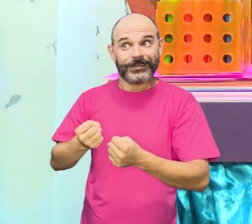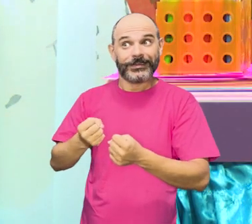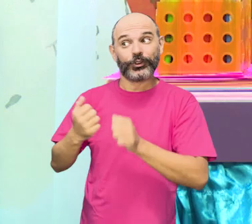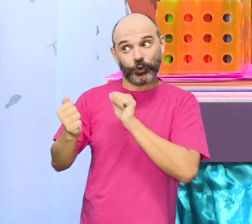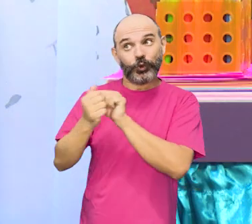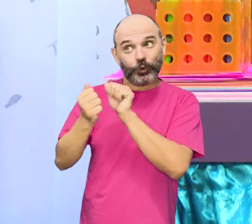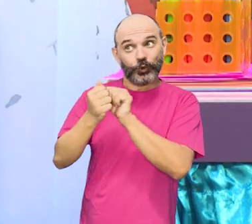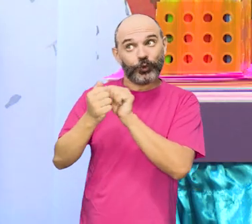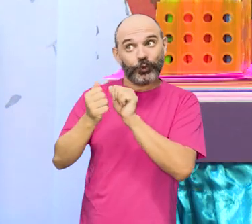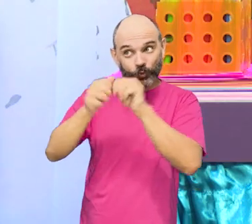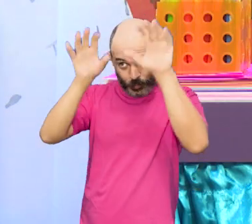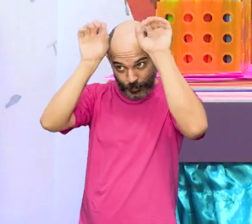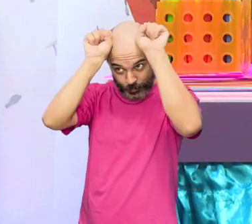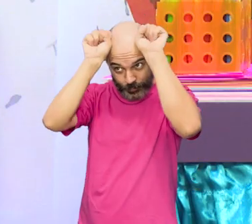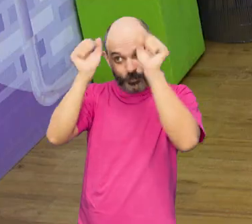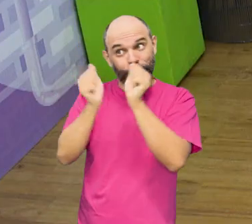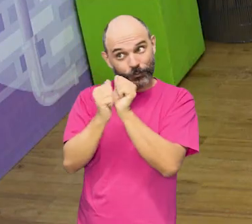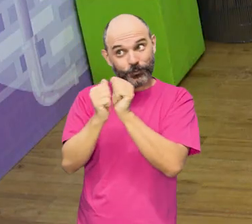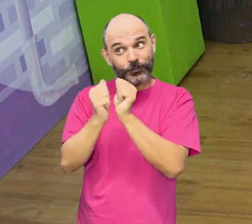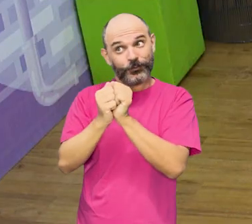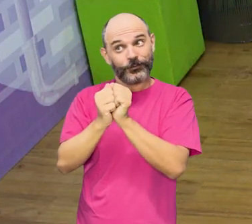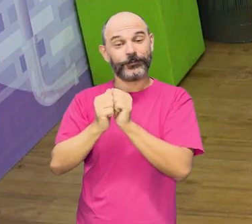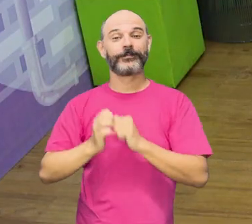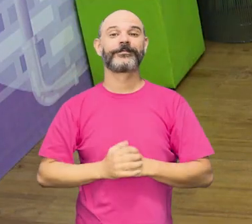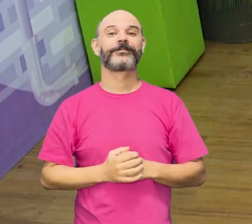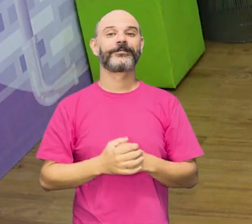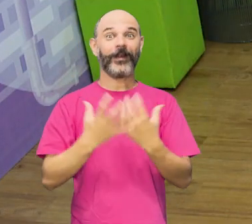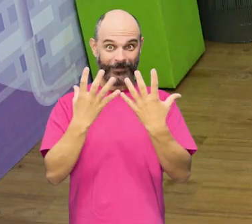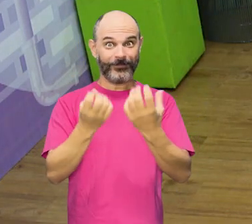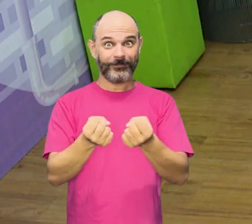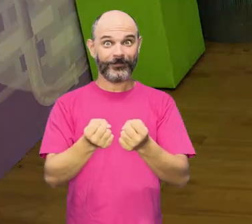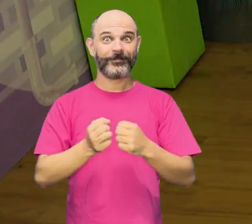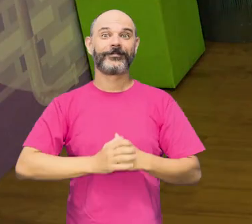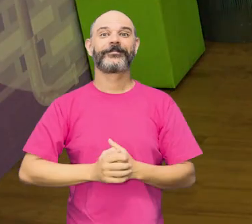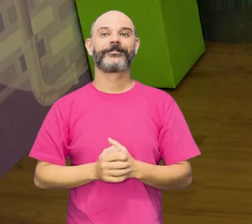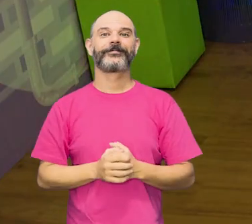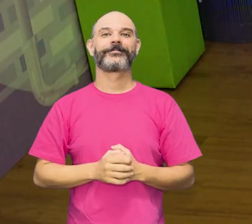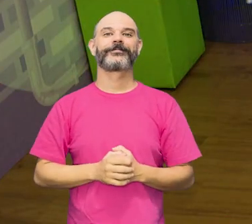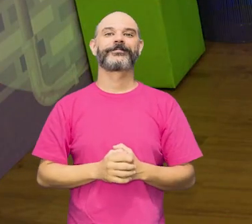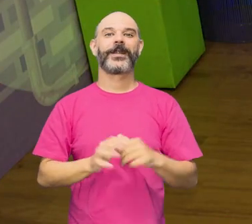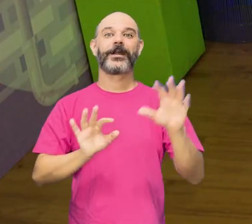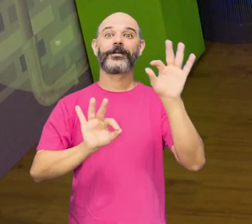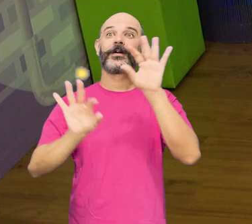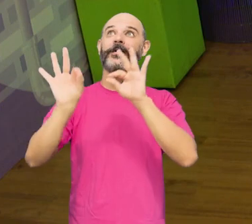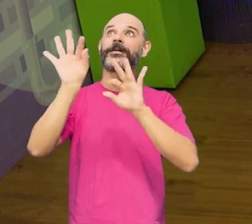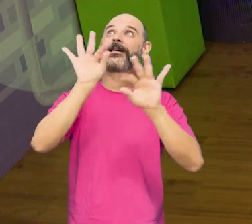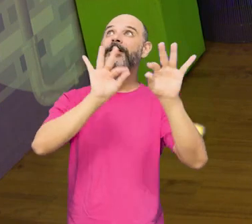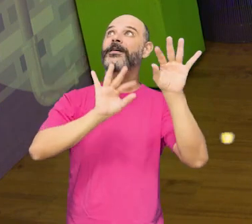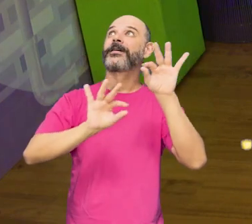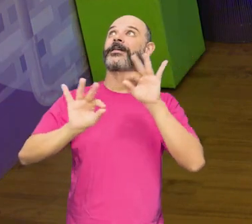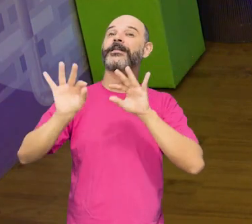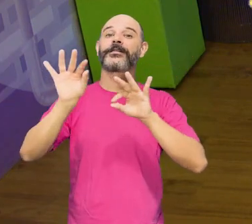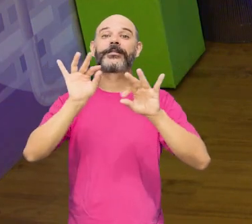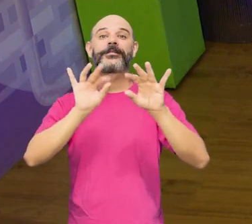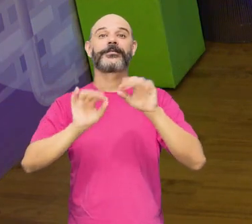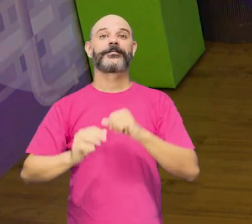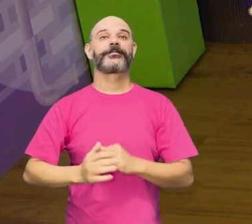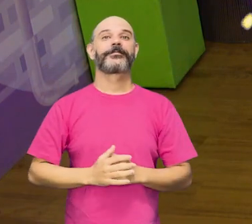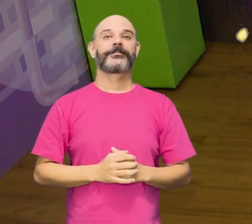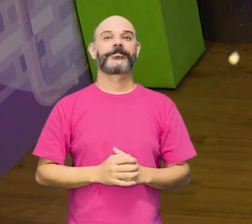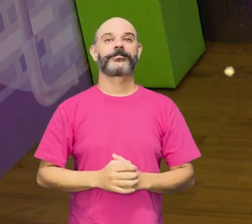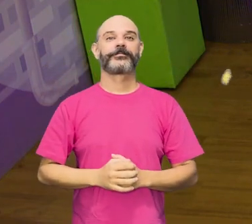Tô acompanhado pela Lume! Vamos lá! Paga Lumes!